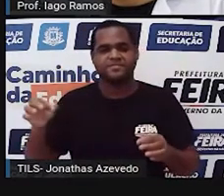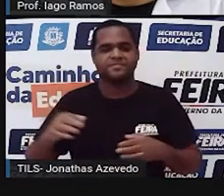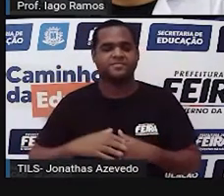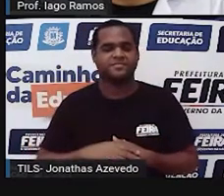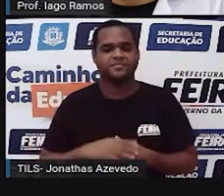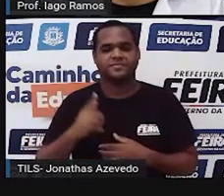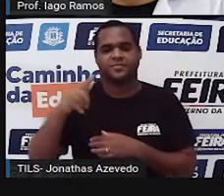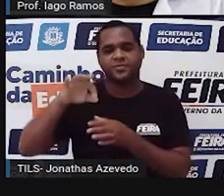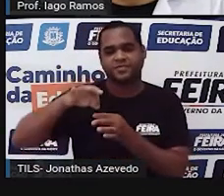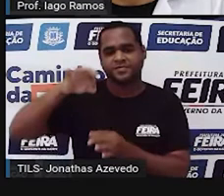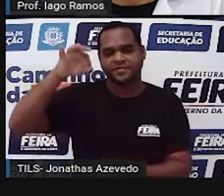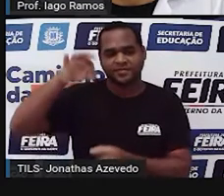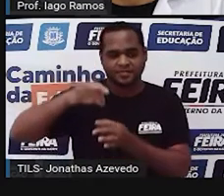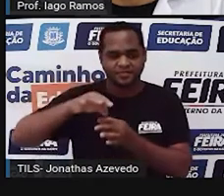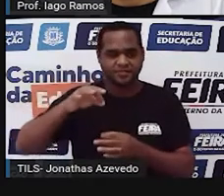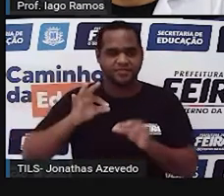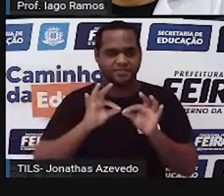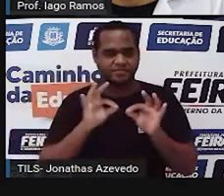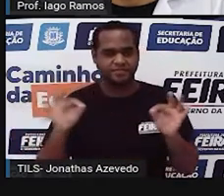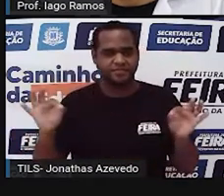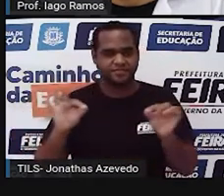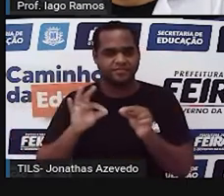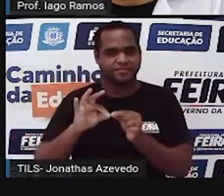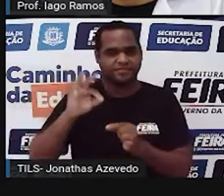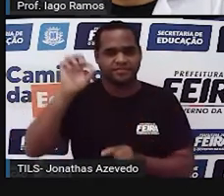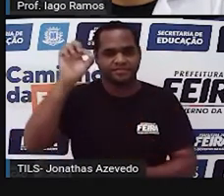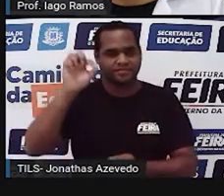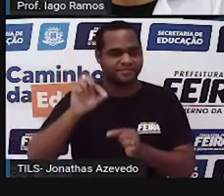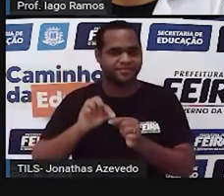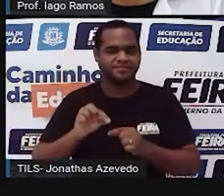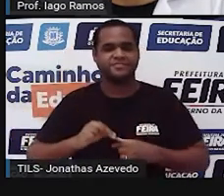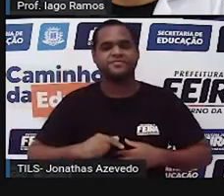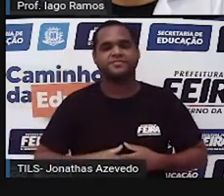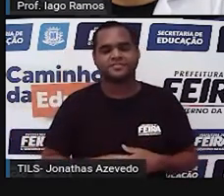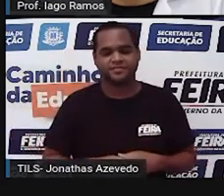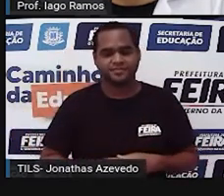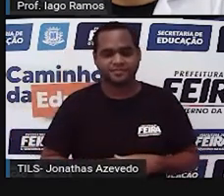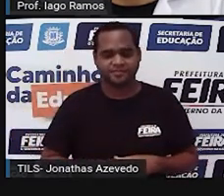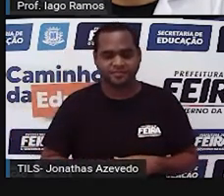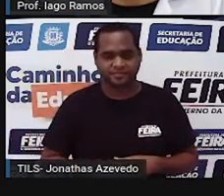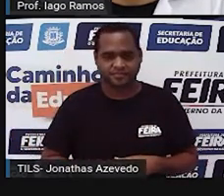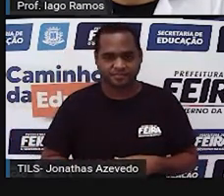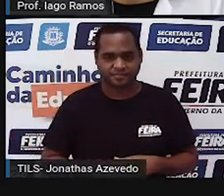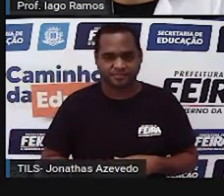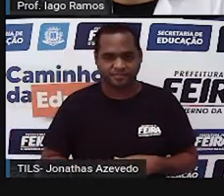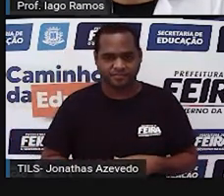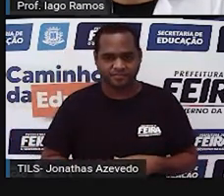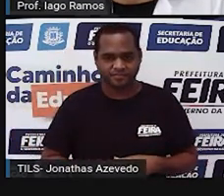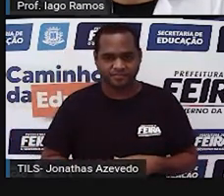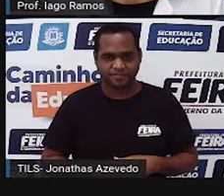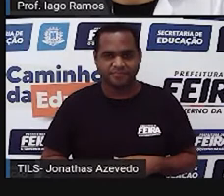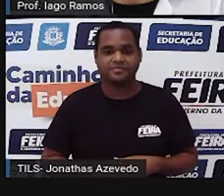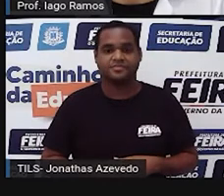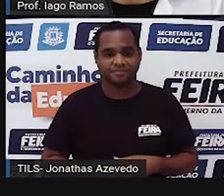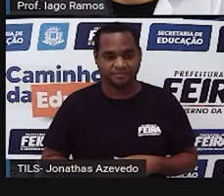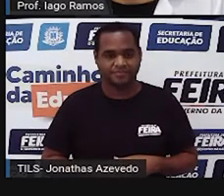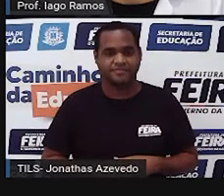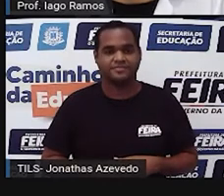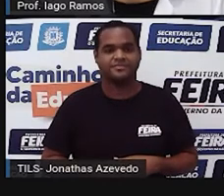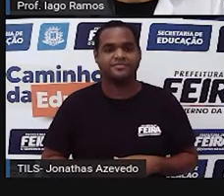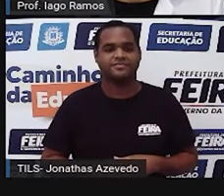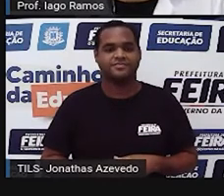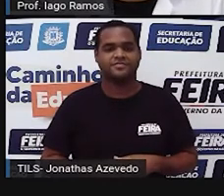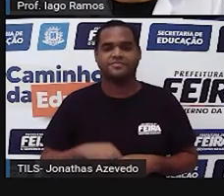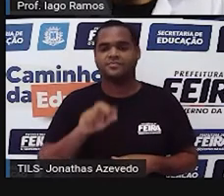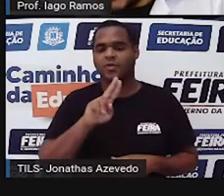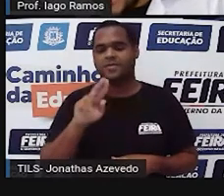e altura aqui as artes da lateral e gente também pode chamar de largura